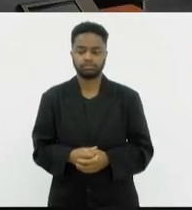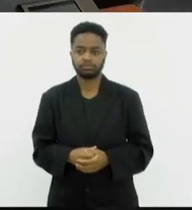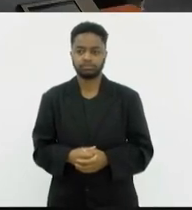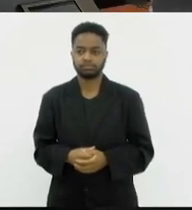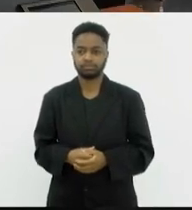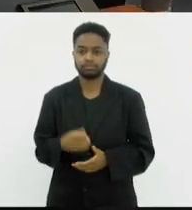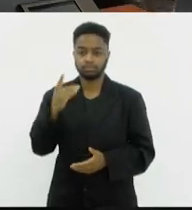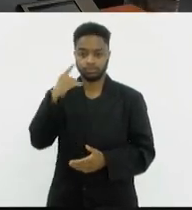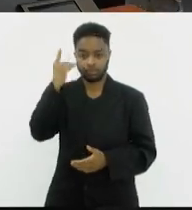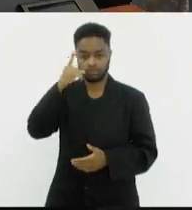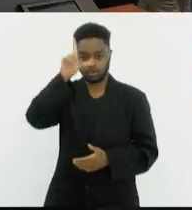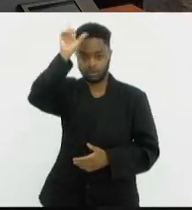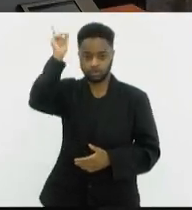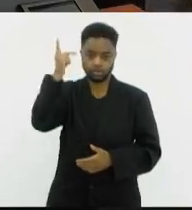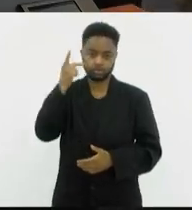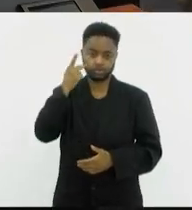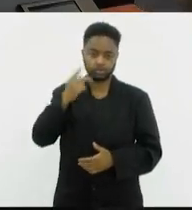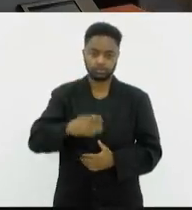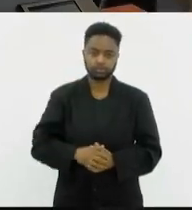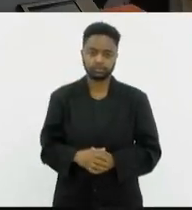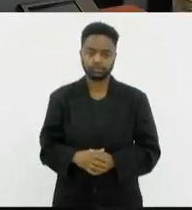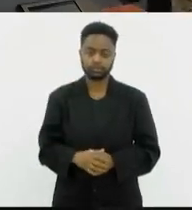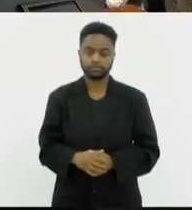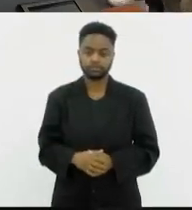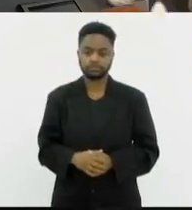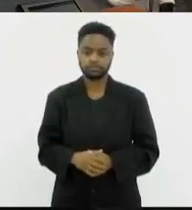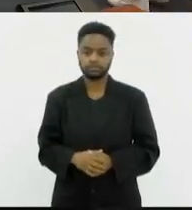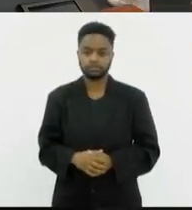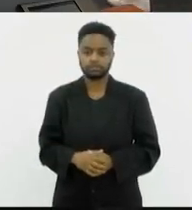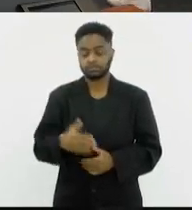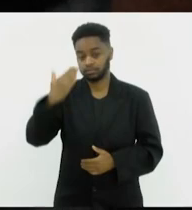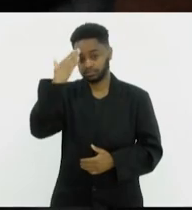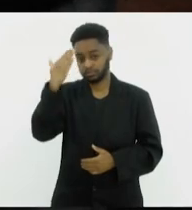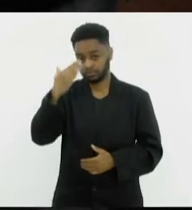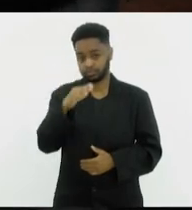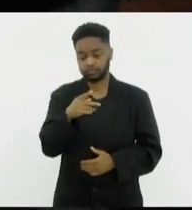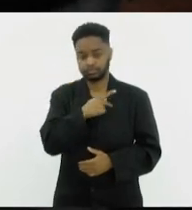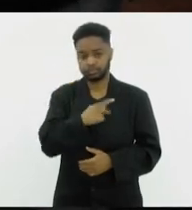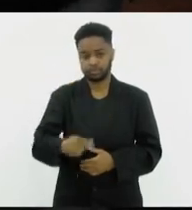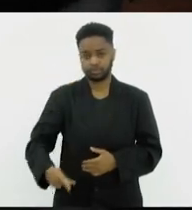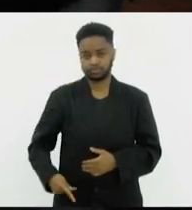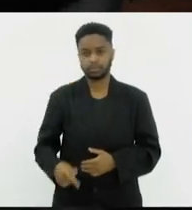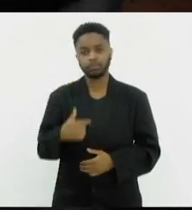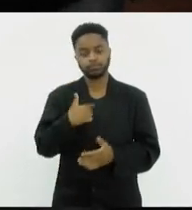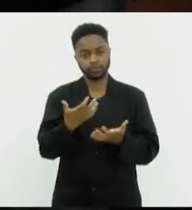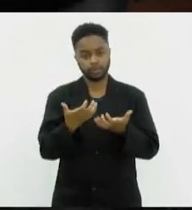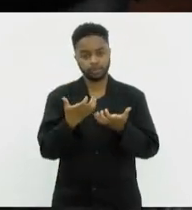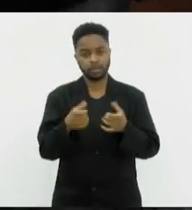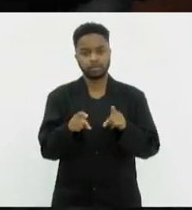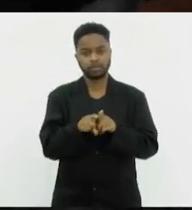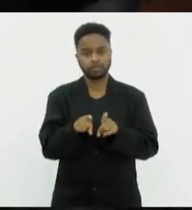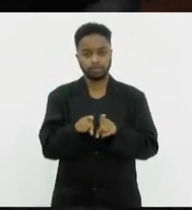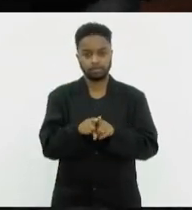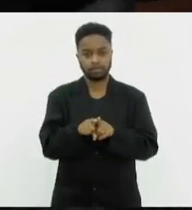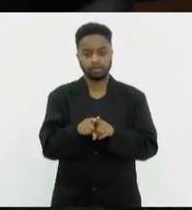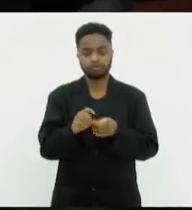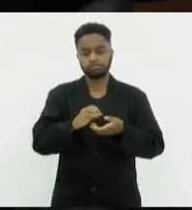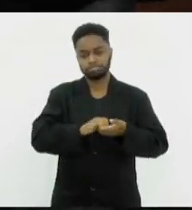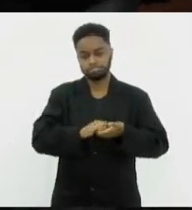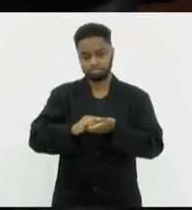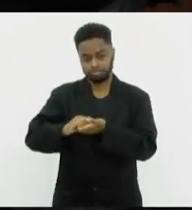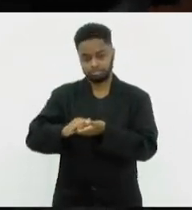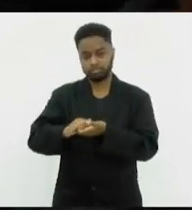Deputado Luiz Paulo Correia da Rocha. Muito obrigado, presidente. Também queria